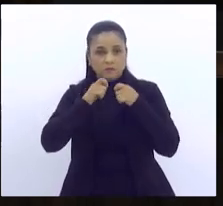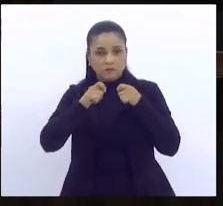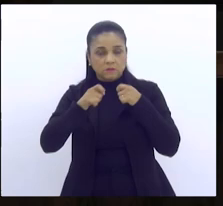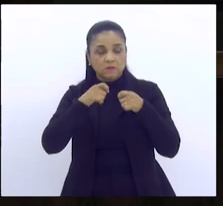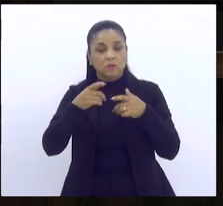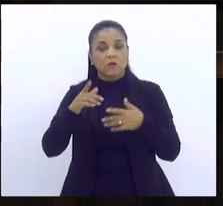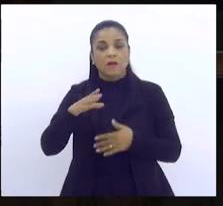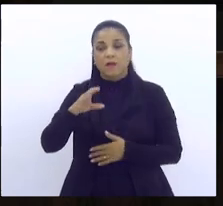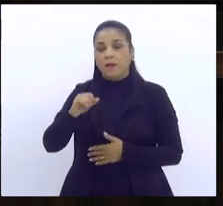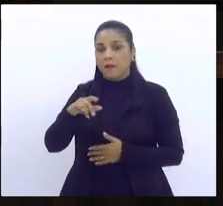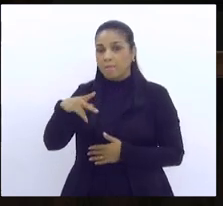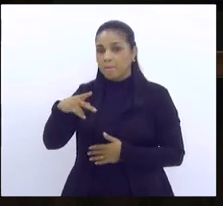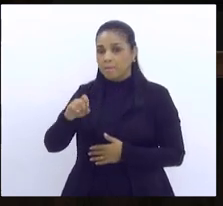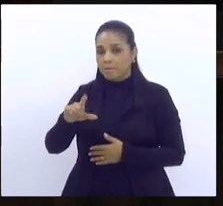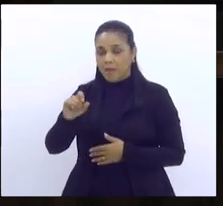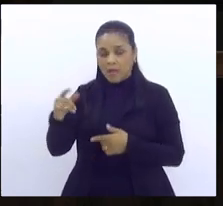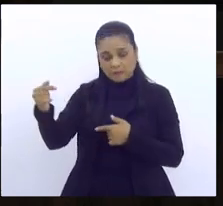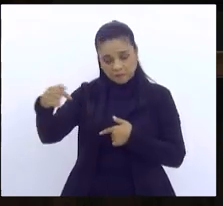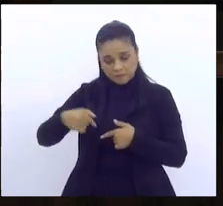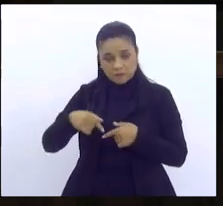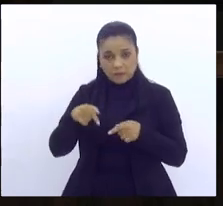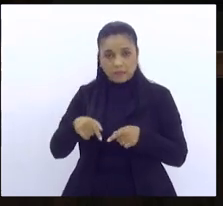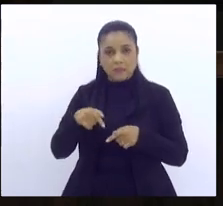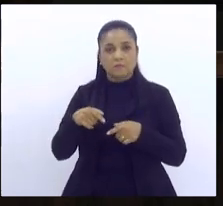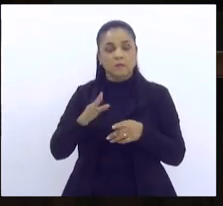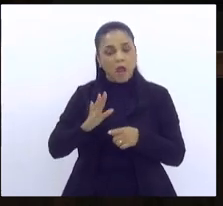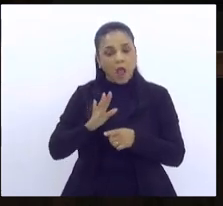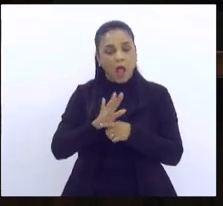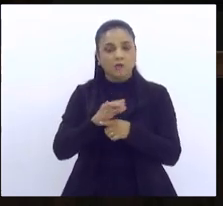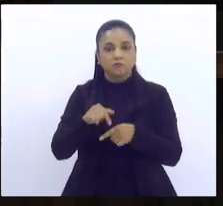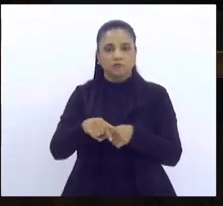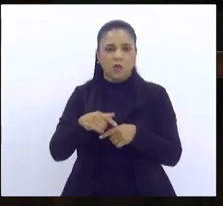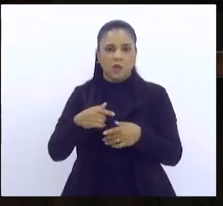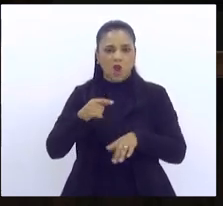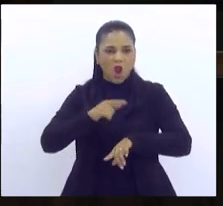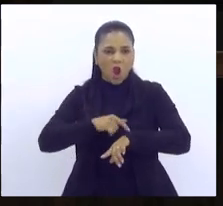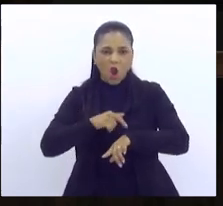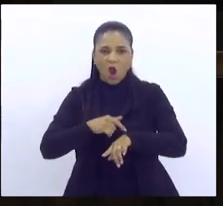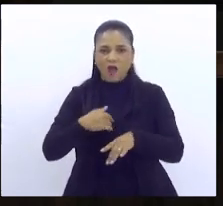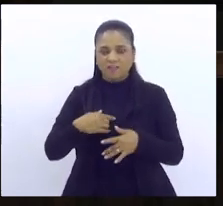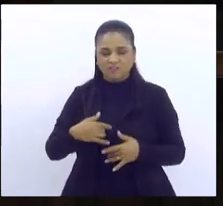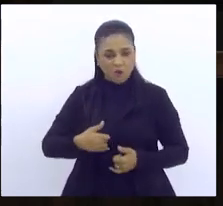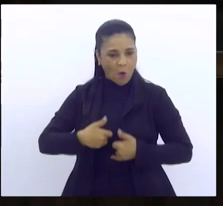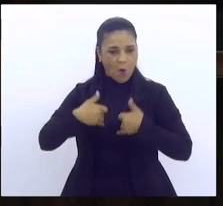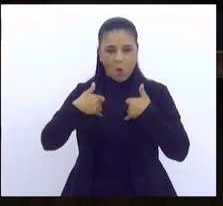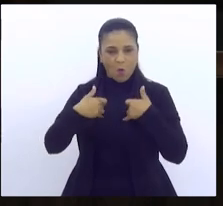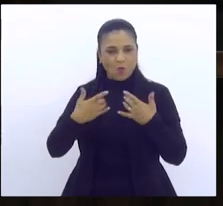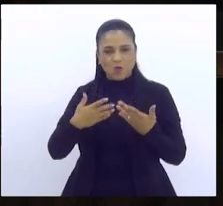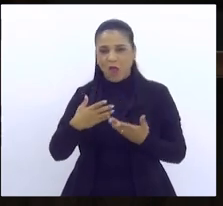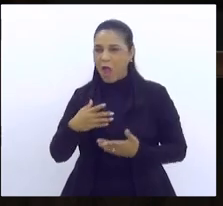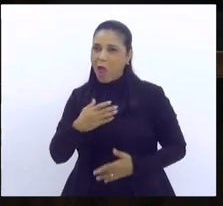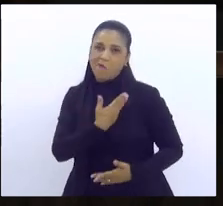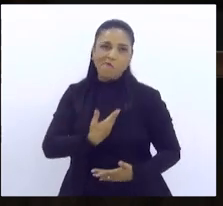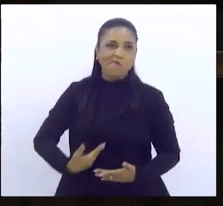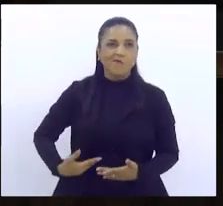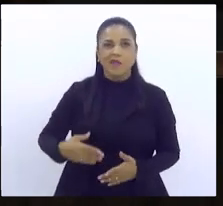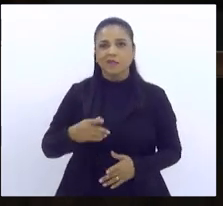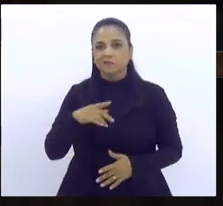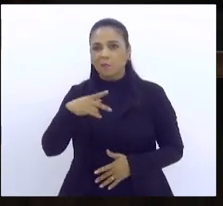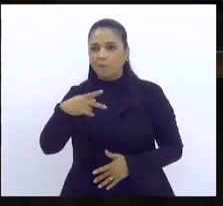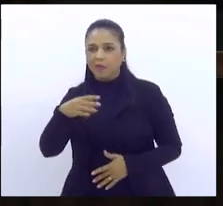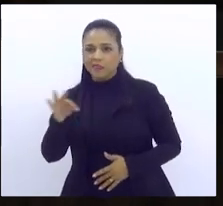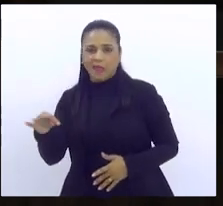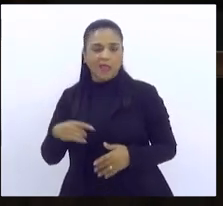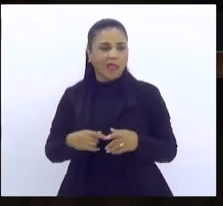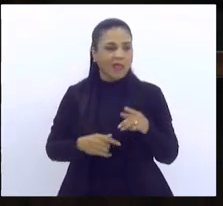Rio de Janeiro, toda ajuda é bem-vinda, agora não tem hora dessa palhaçada de vaidade, e porque o governo do PT e porque o governo daqui